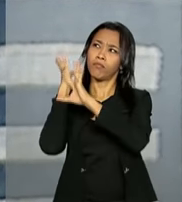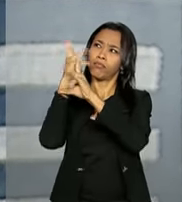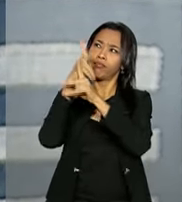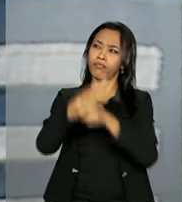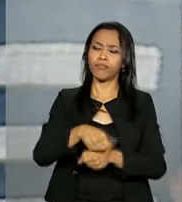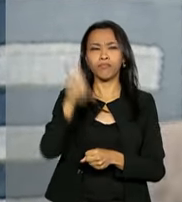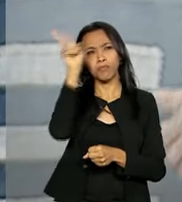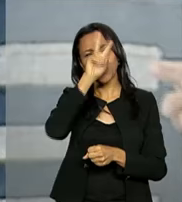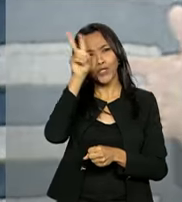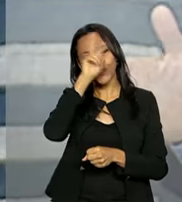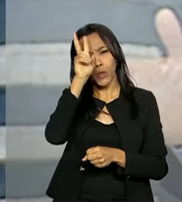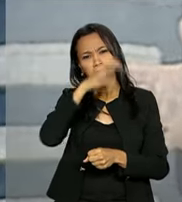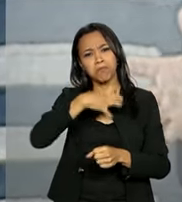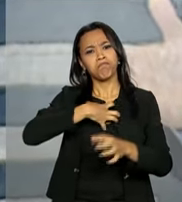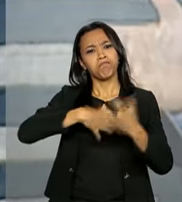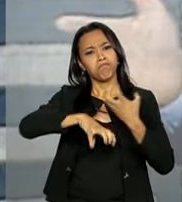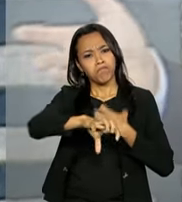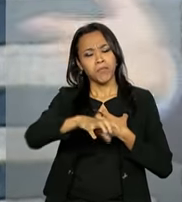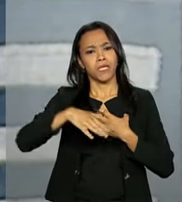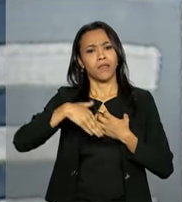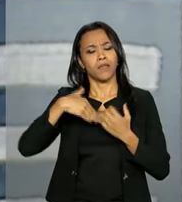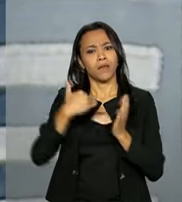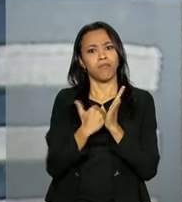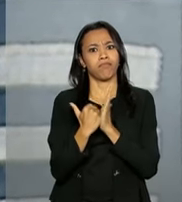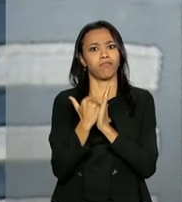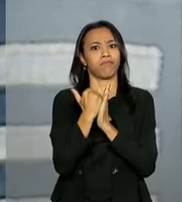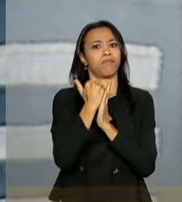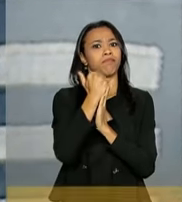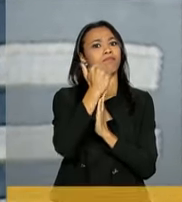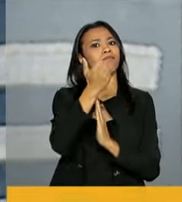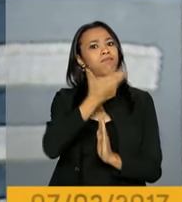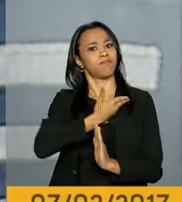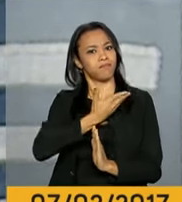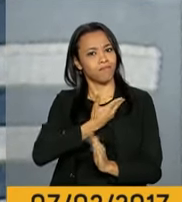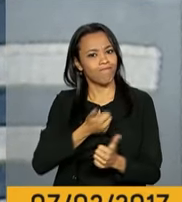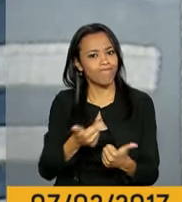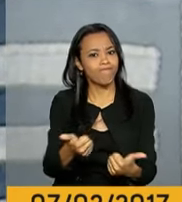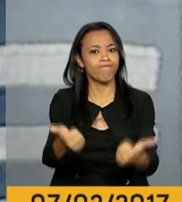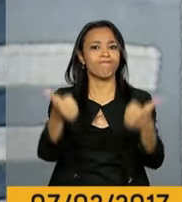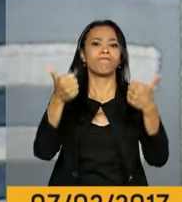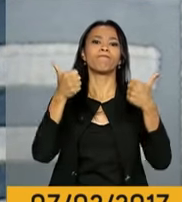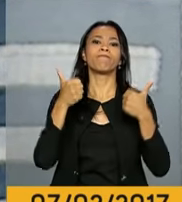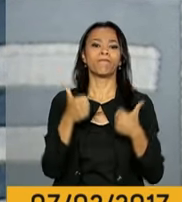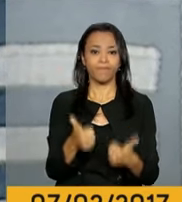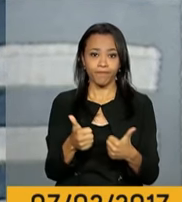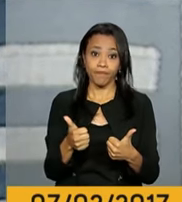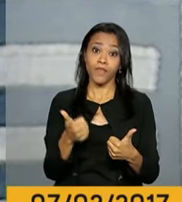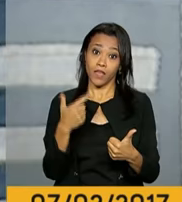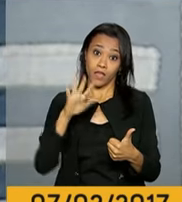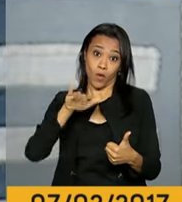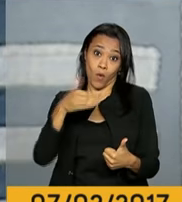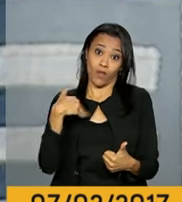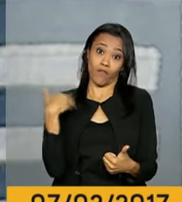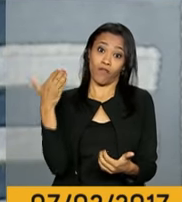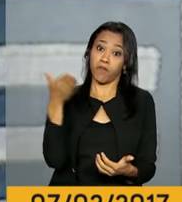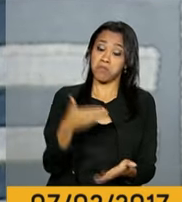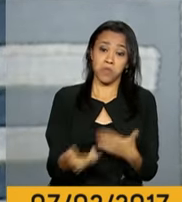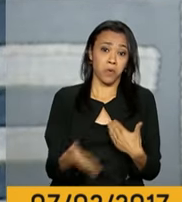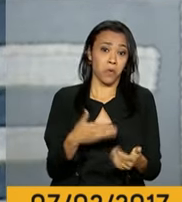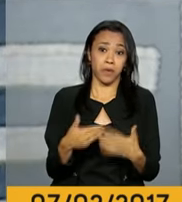afeto que cresce dia a dia tanto que vamos a Santa Catarina em qualquer